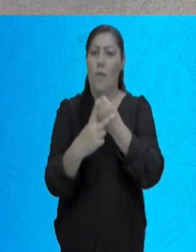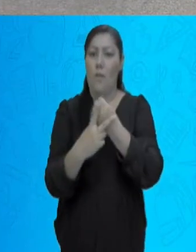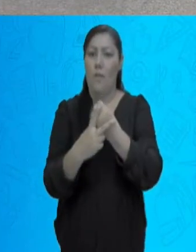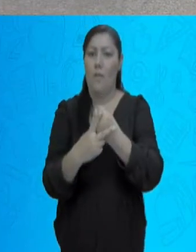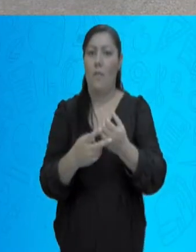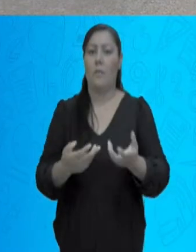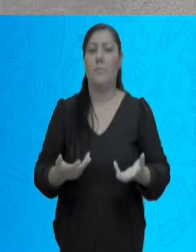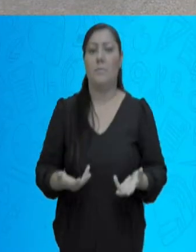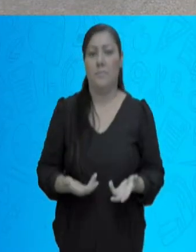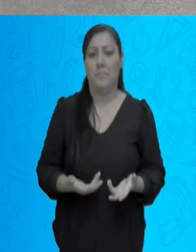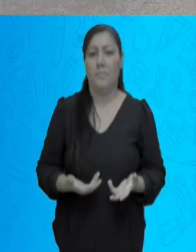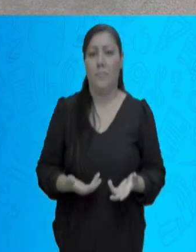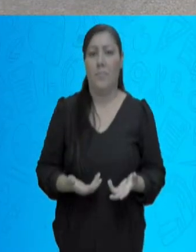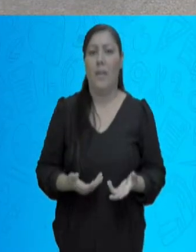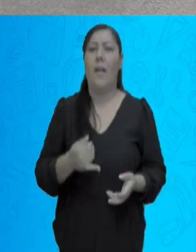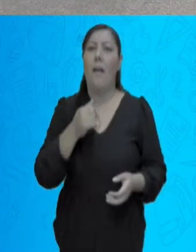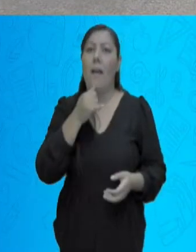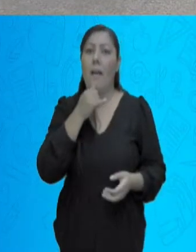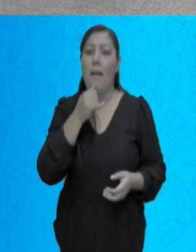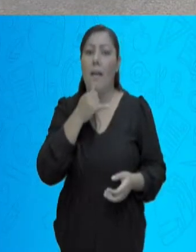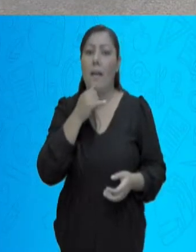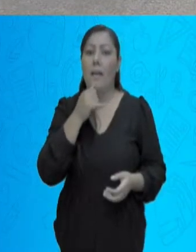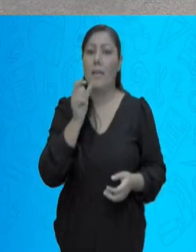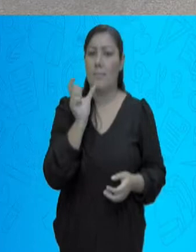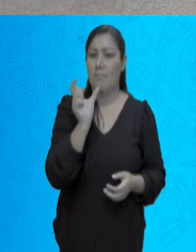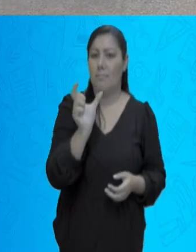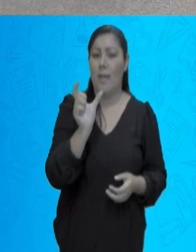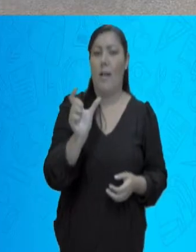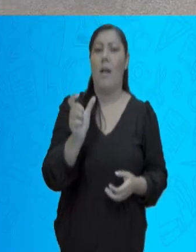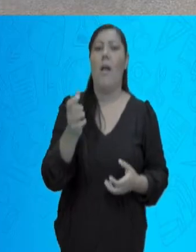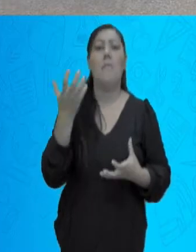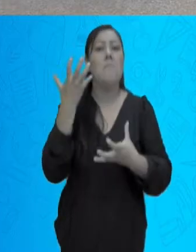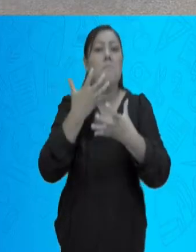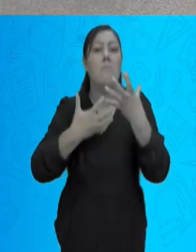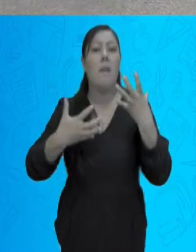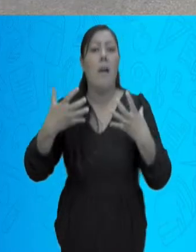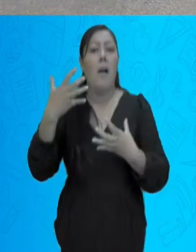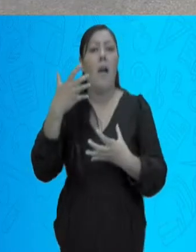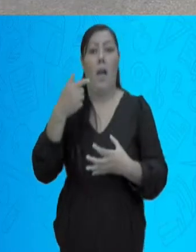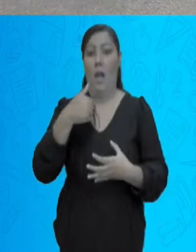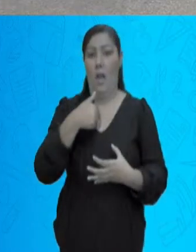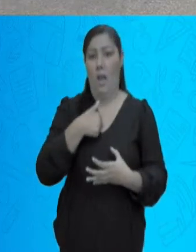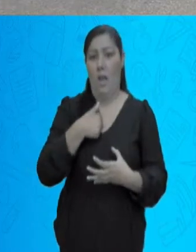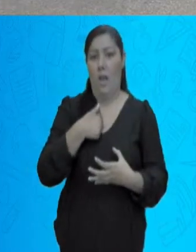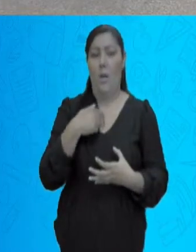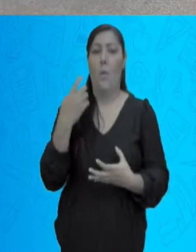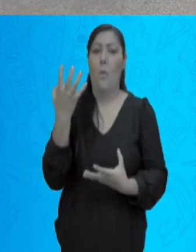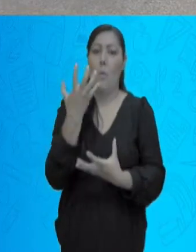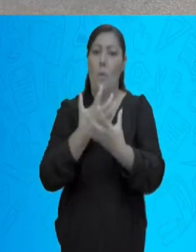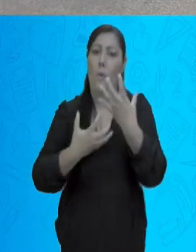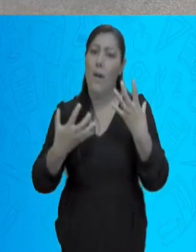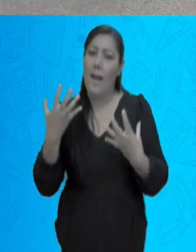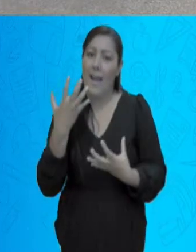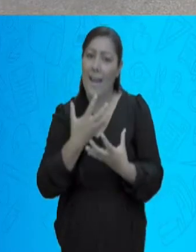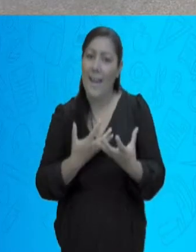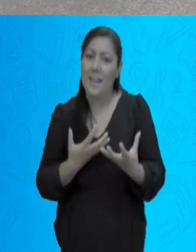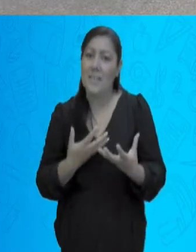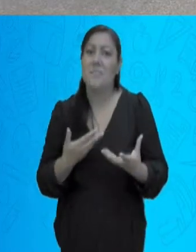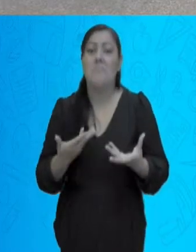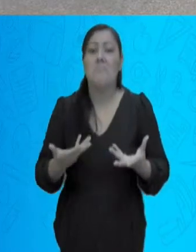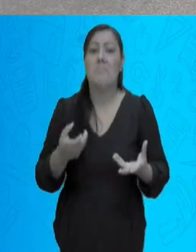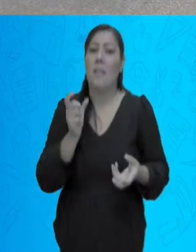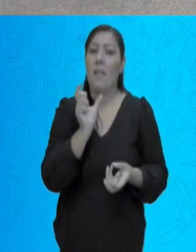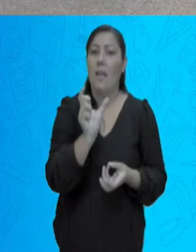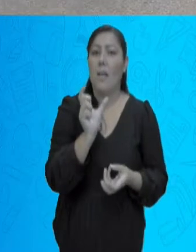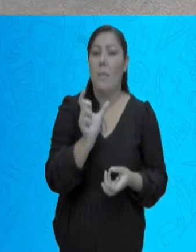cantei. Cantei. Você entende que essa palavra expressa algo que foi